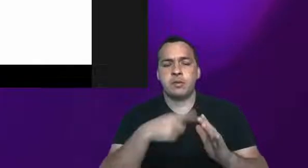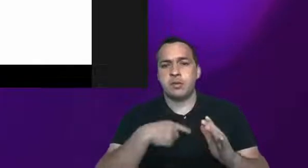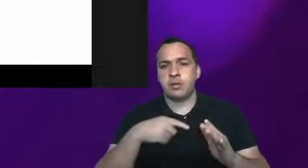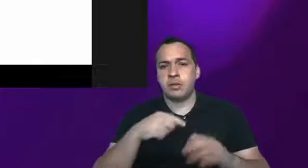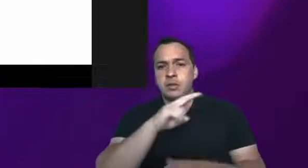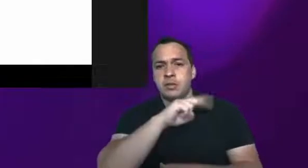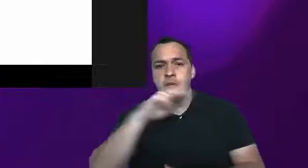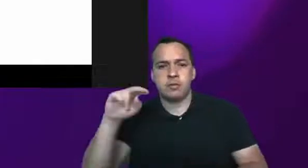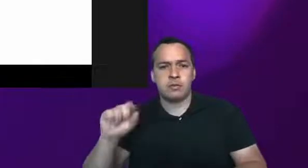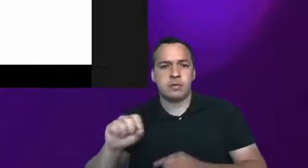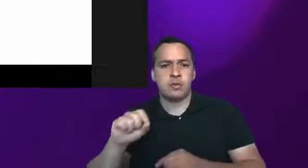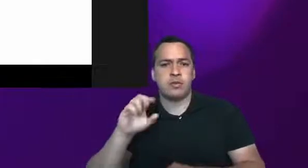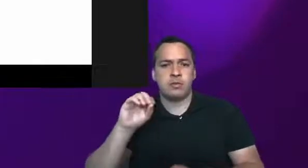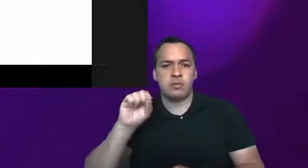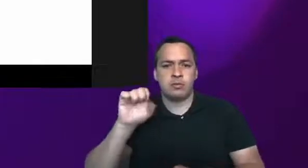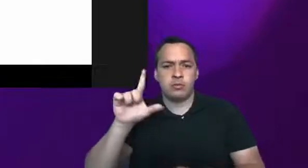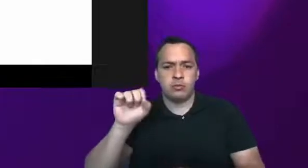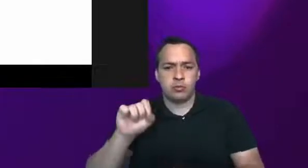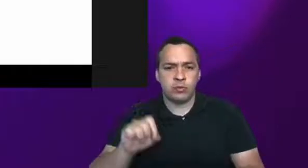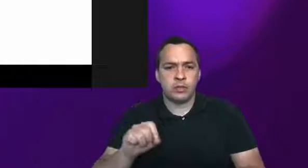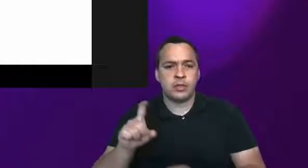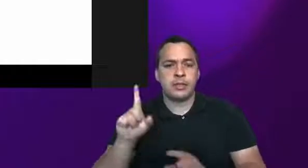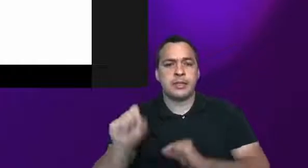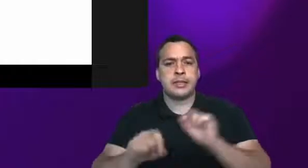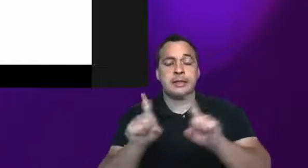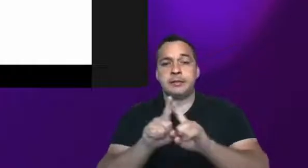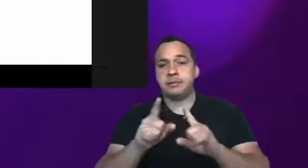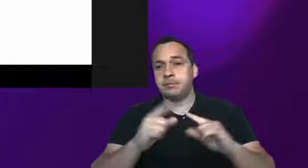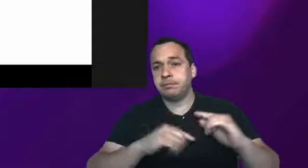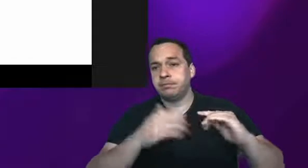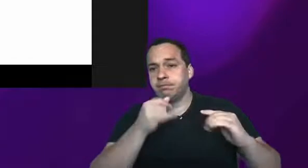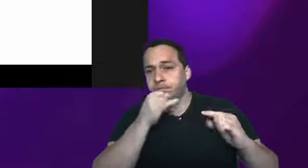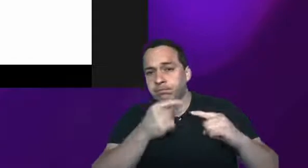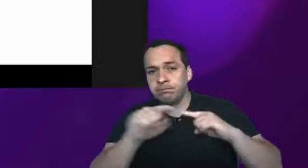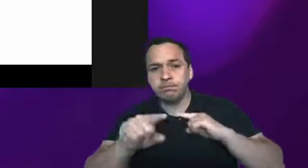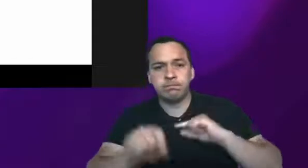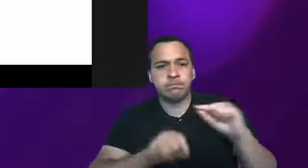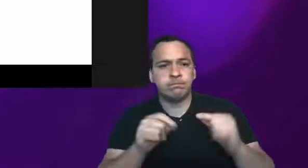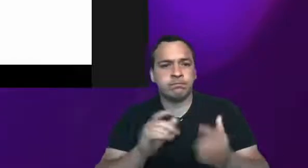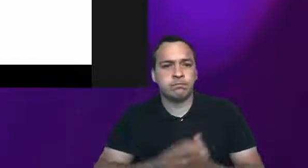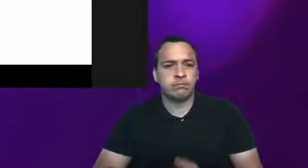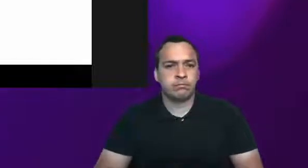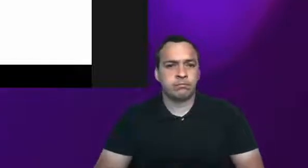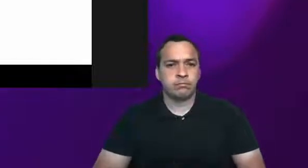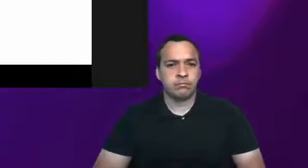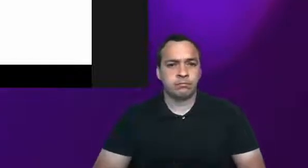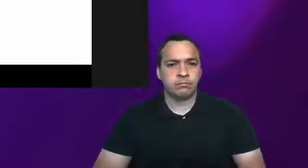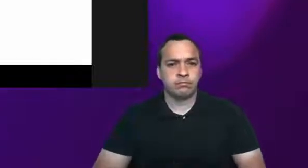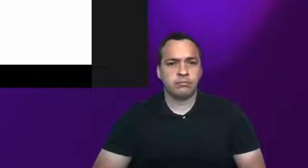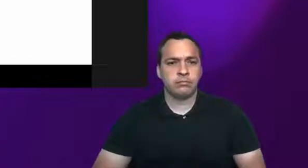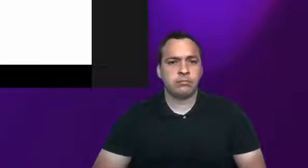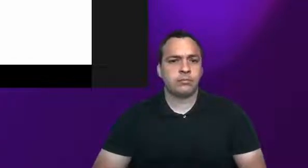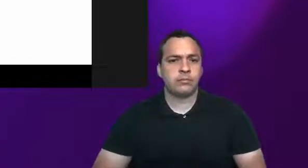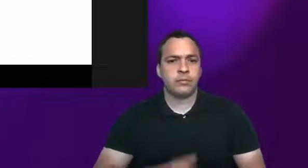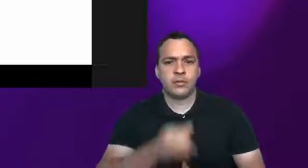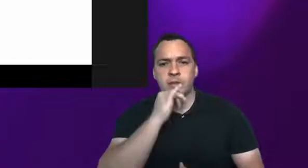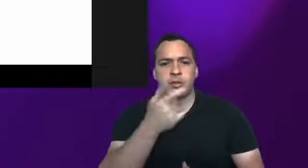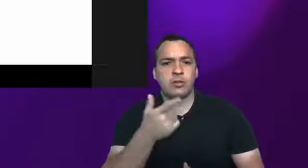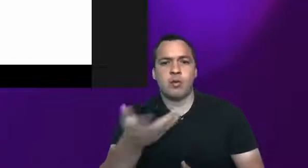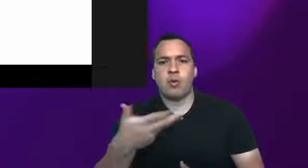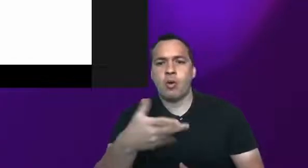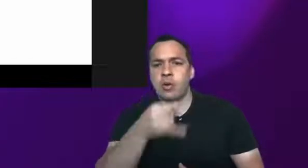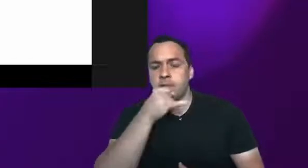taxas de rejeição, que a imunossupressão não acelera a recorrência nos doentes que